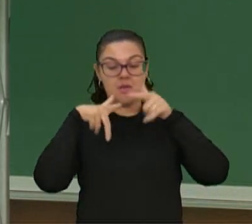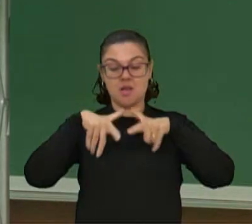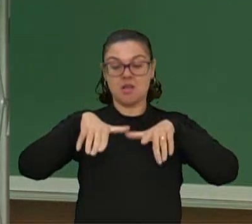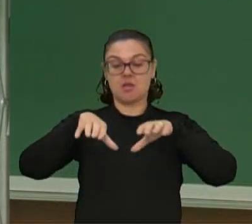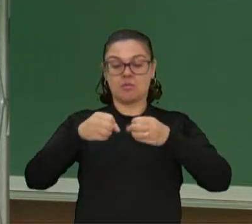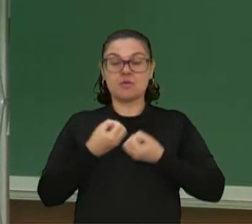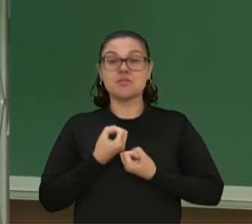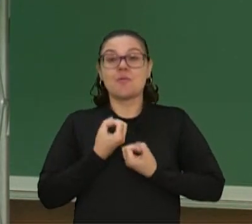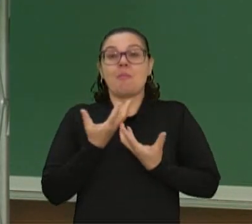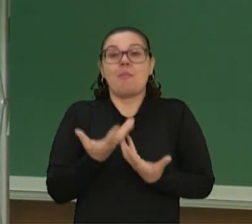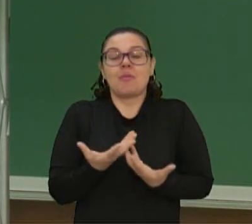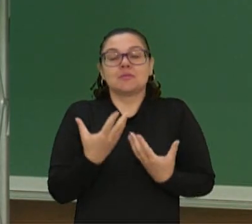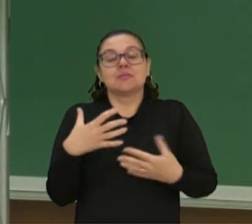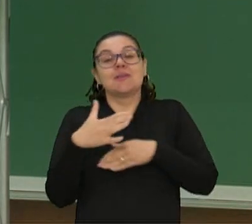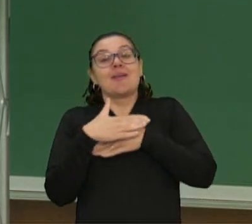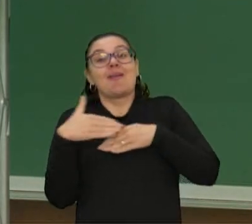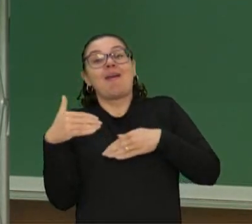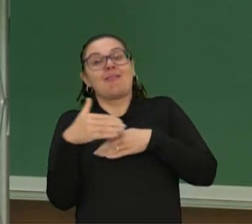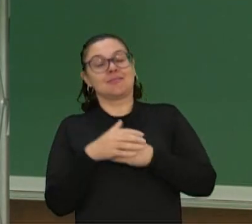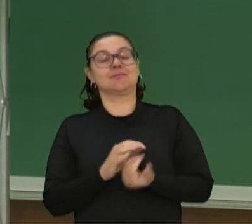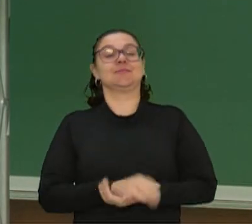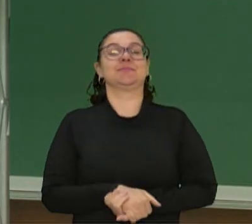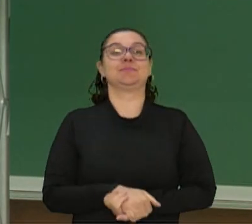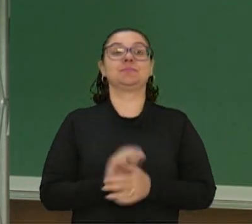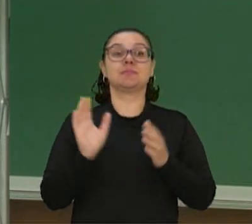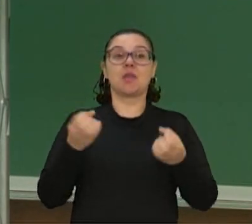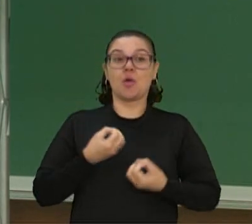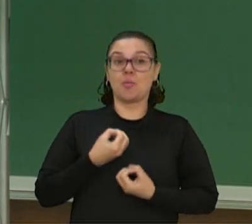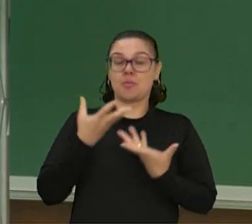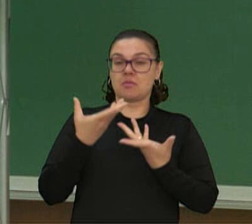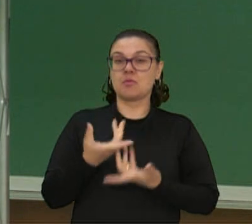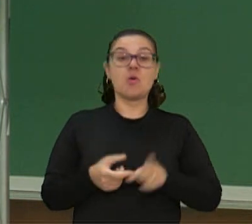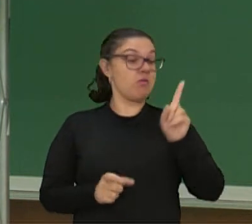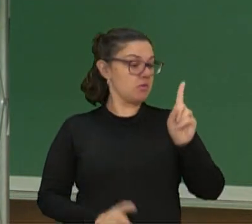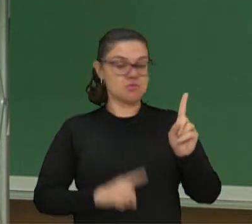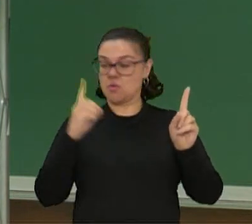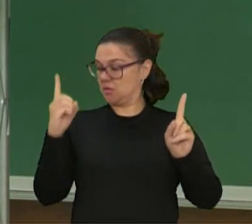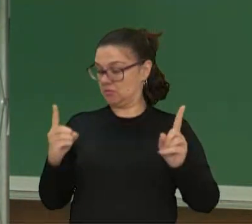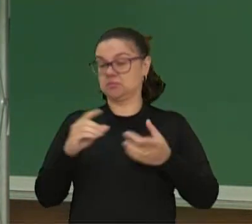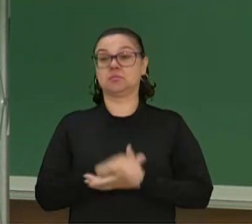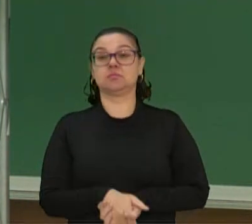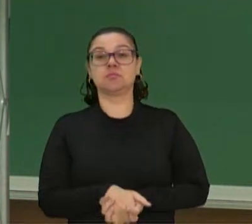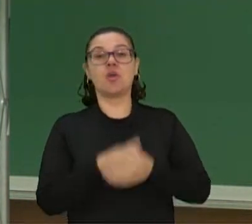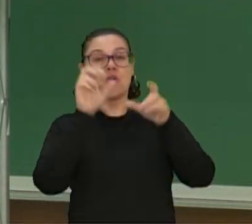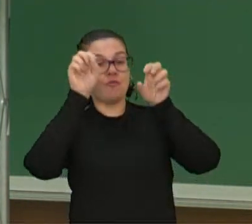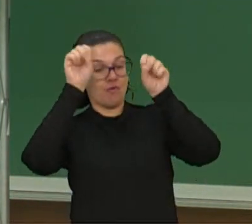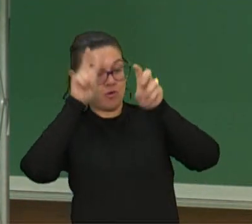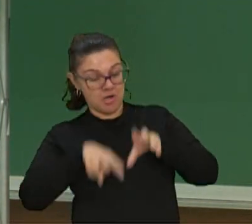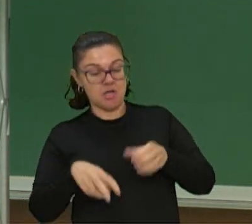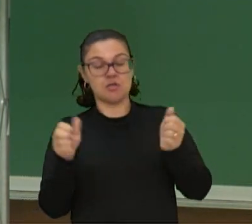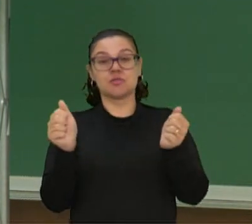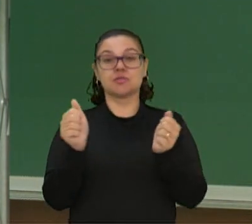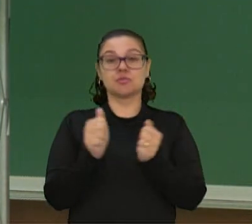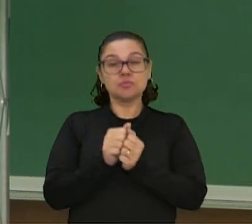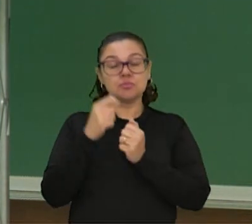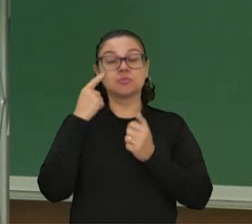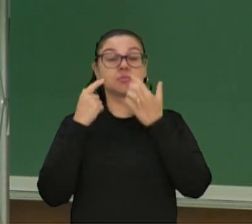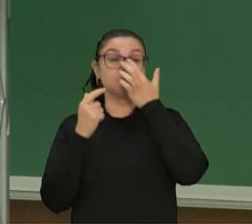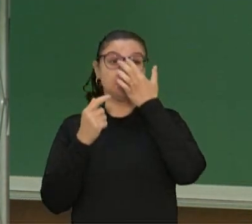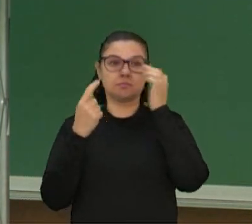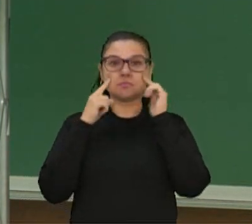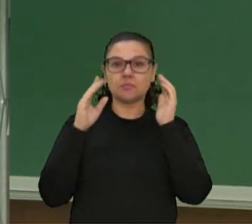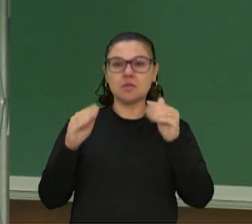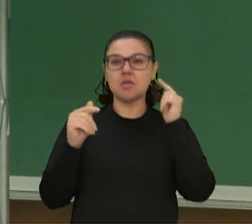nossa humanidade, como toda a literatura. O poema chama-se Ou Isto ou Aquilo. Eu vou ler com vocês. Atentem à